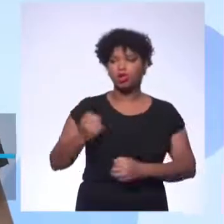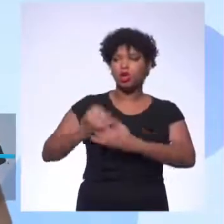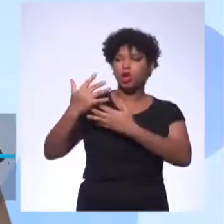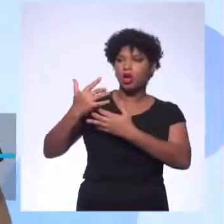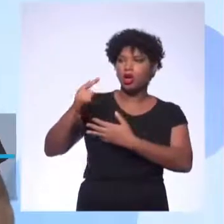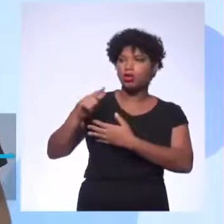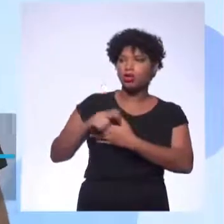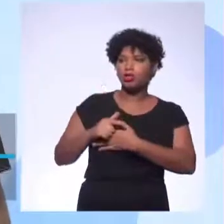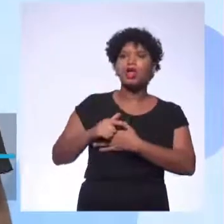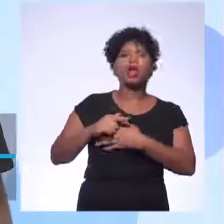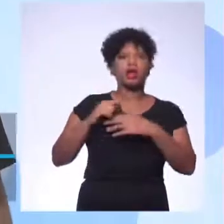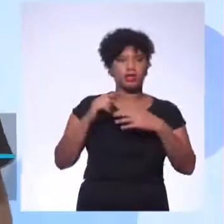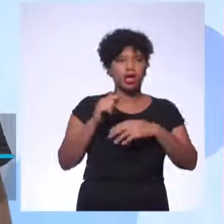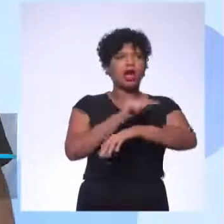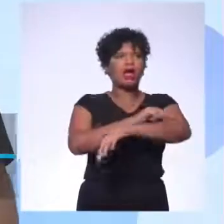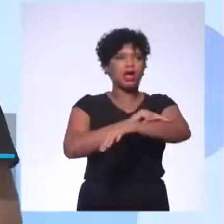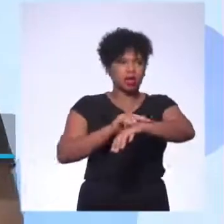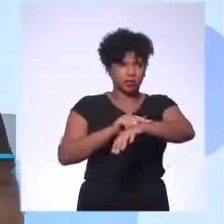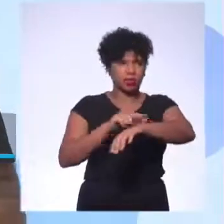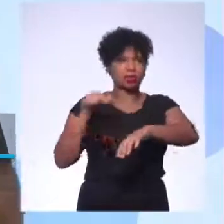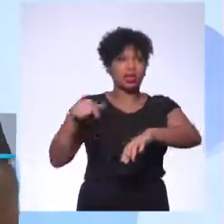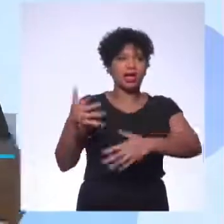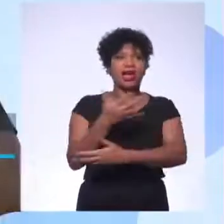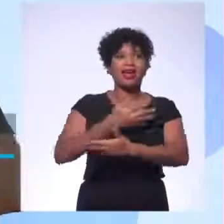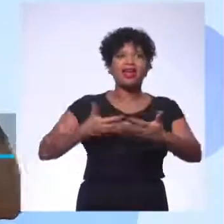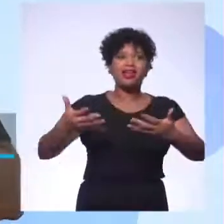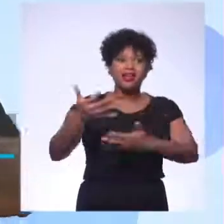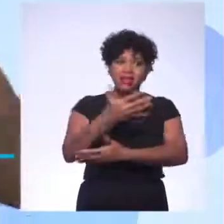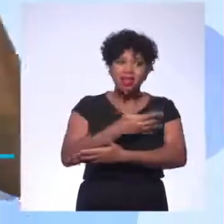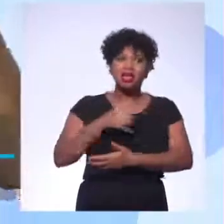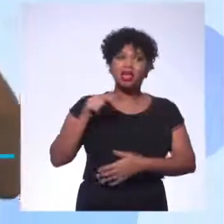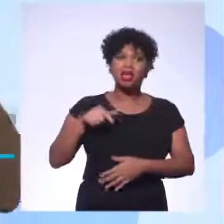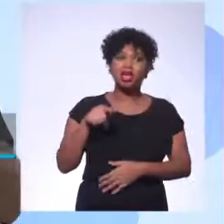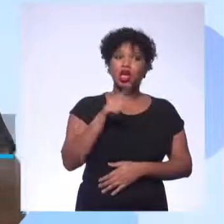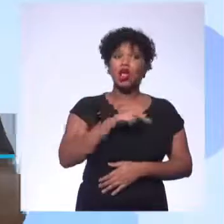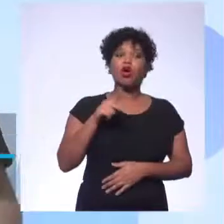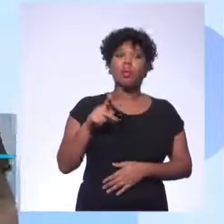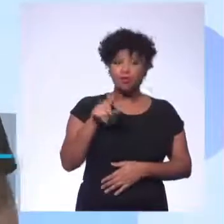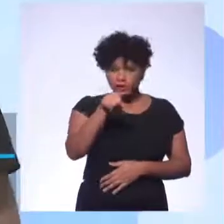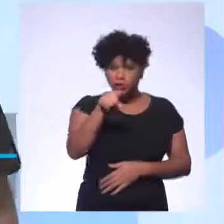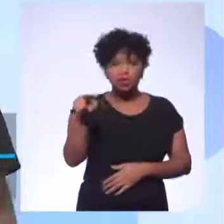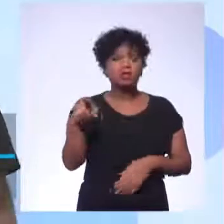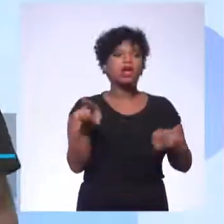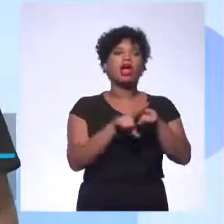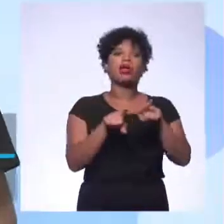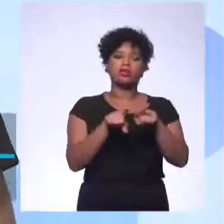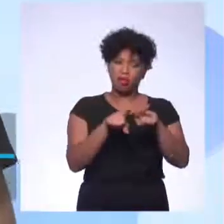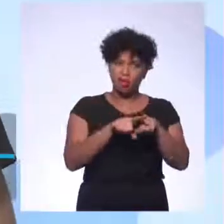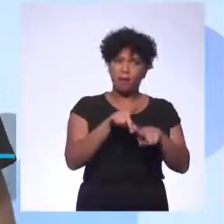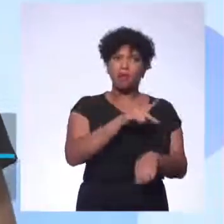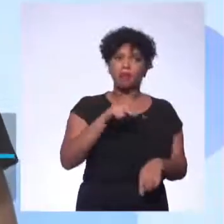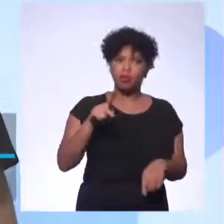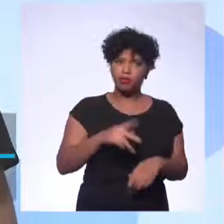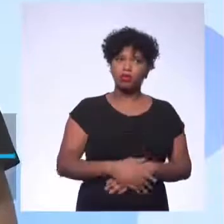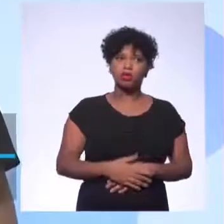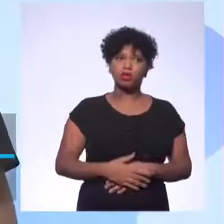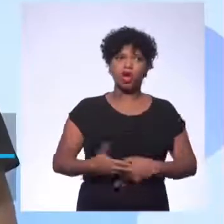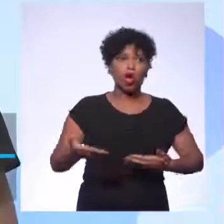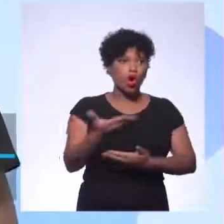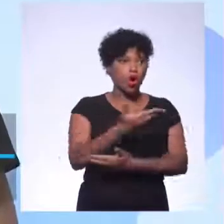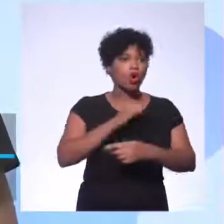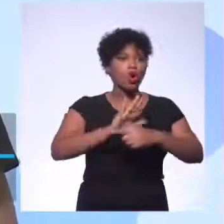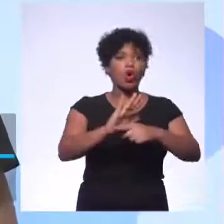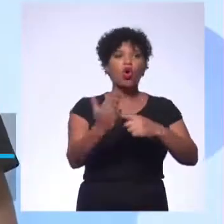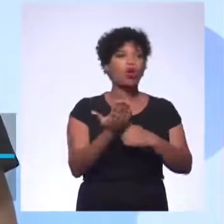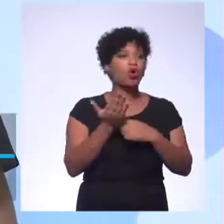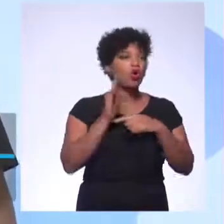pedindo respeito. É isso mesmo, o trabalho aqui é a interação, né? Nós somos professores aqui, vocês são os professores aí, então, assim, é colaboração total, porque